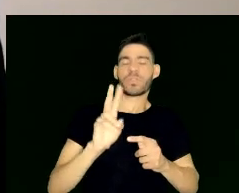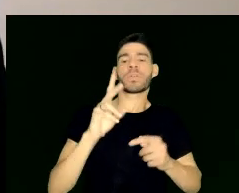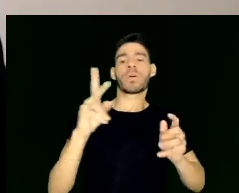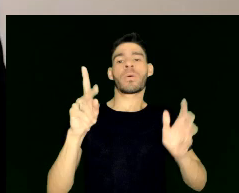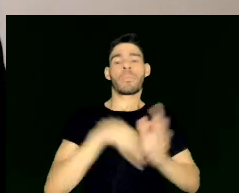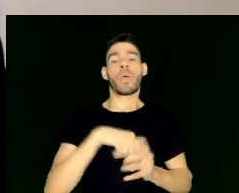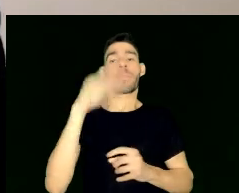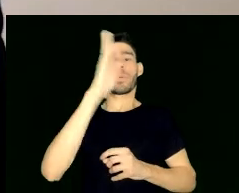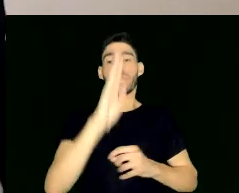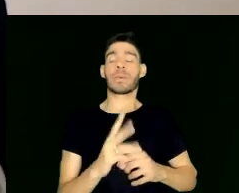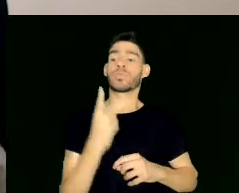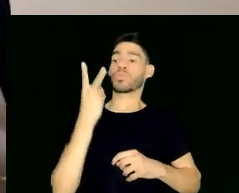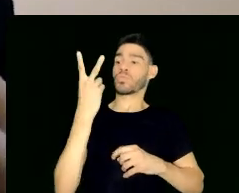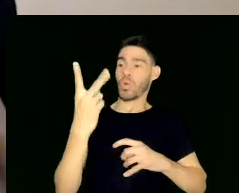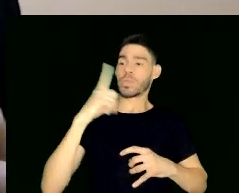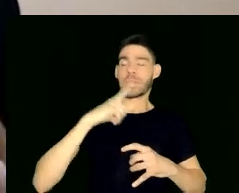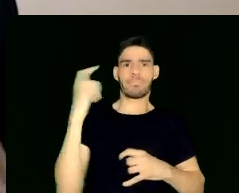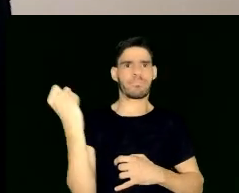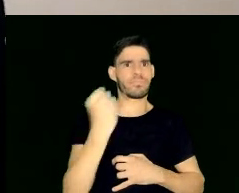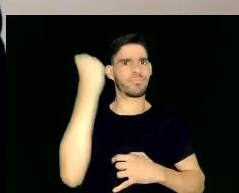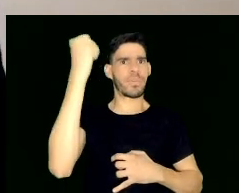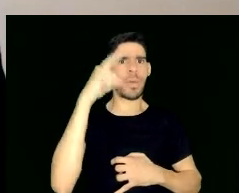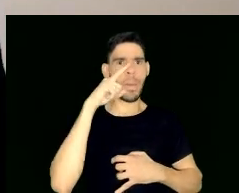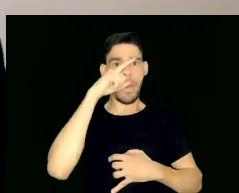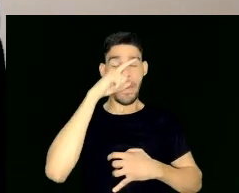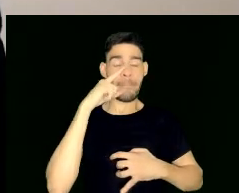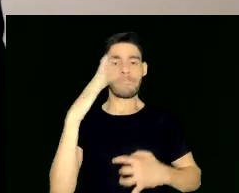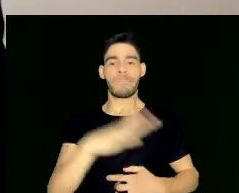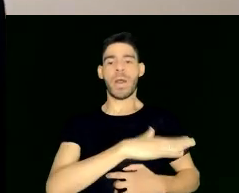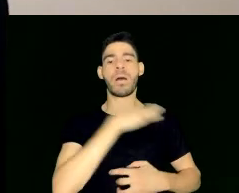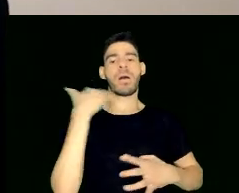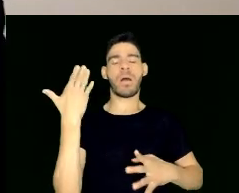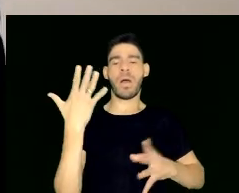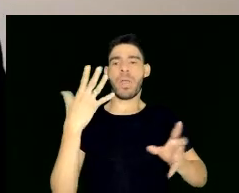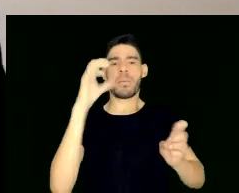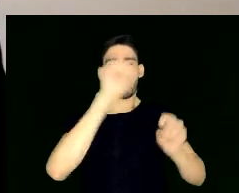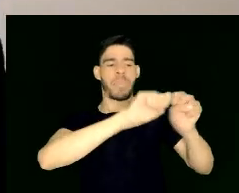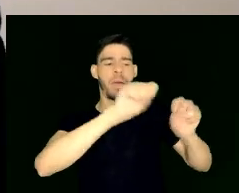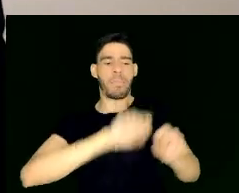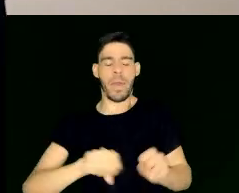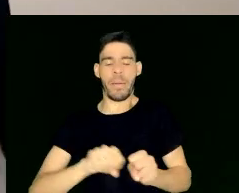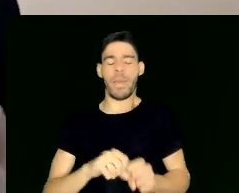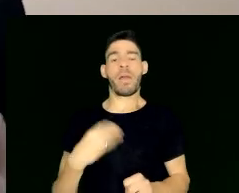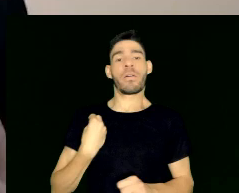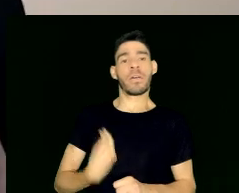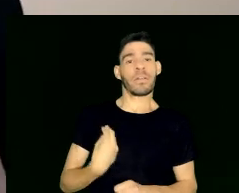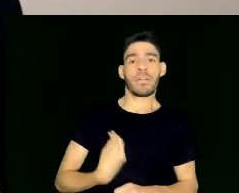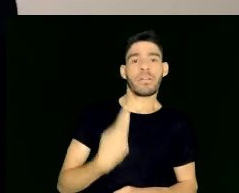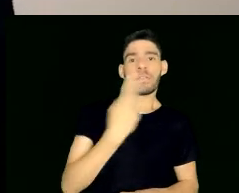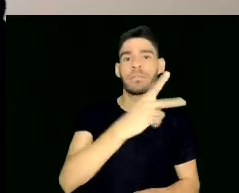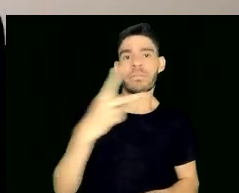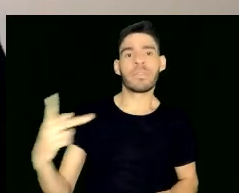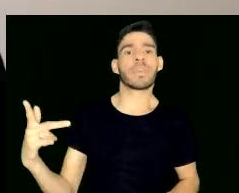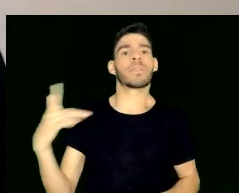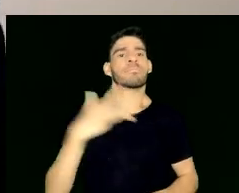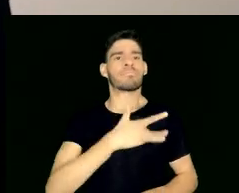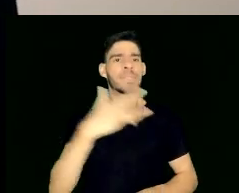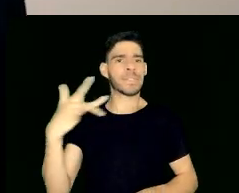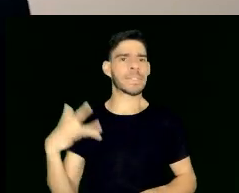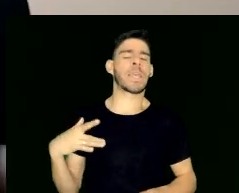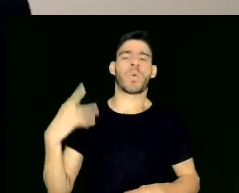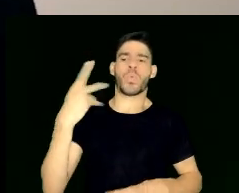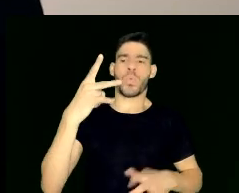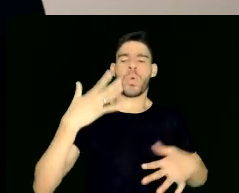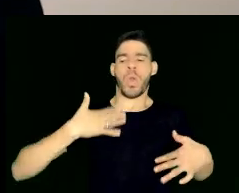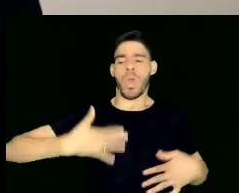encontram-se sob grave e iminente risco de morte, de extermínio, às suas vidas, à sua saúde,